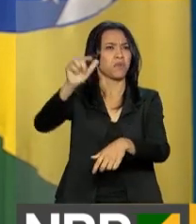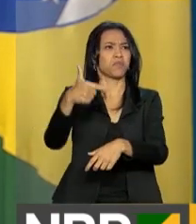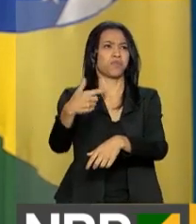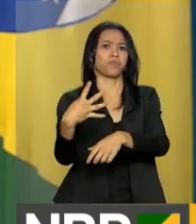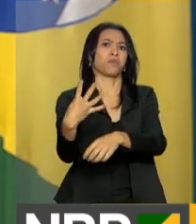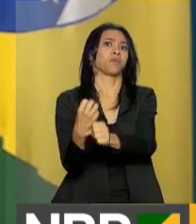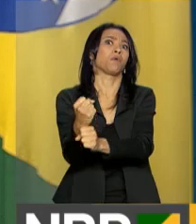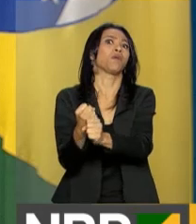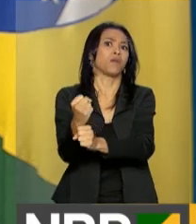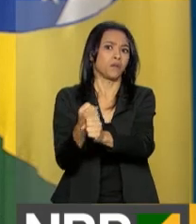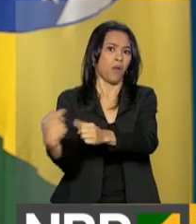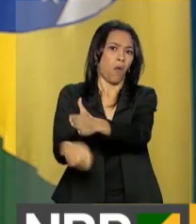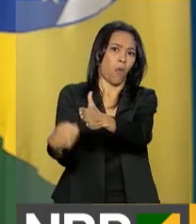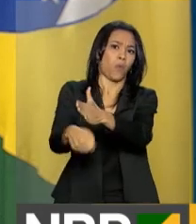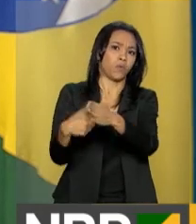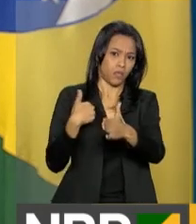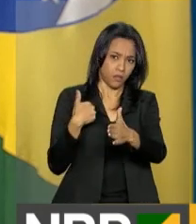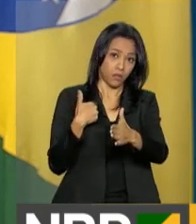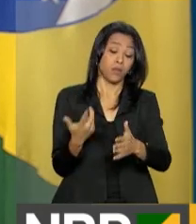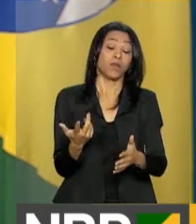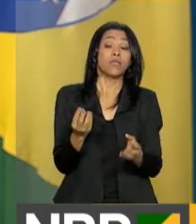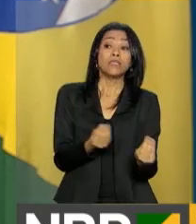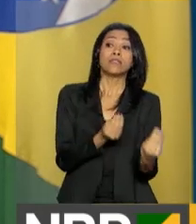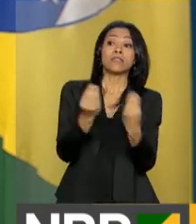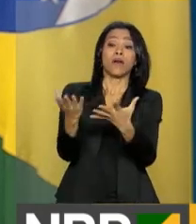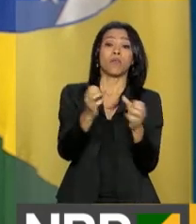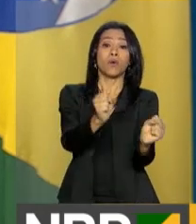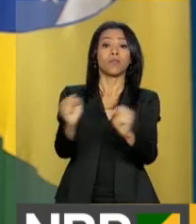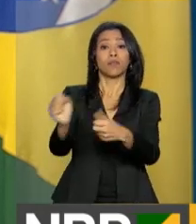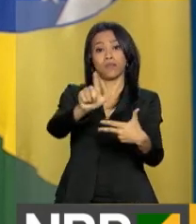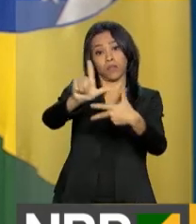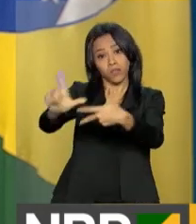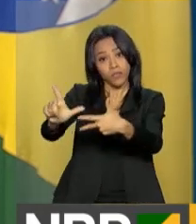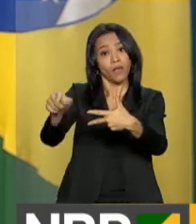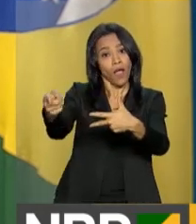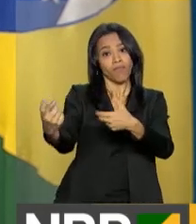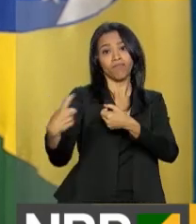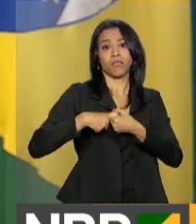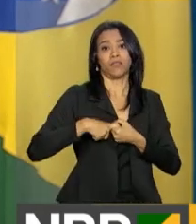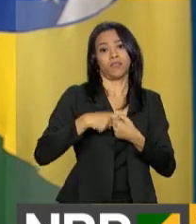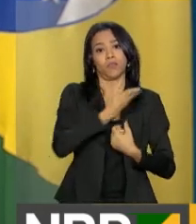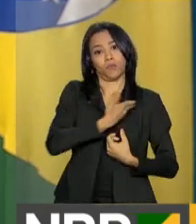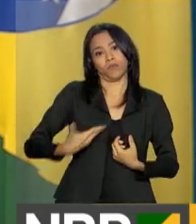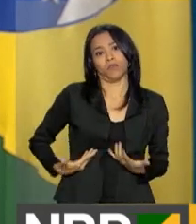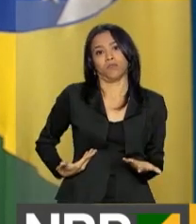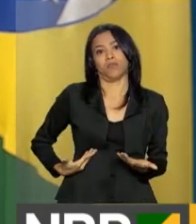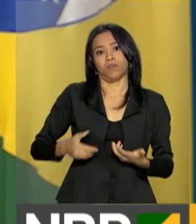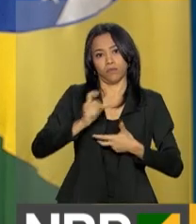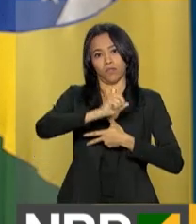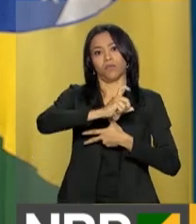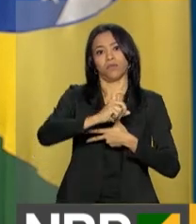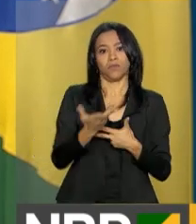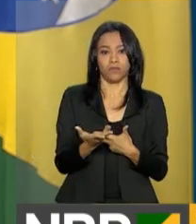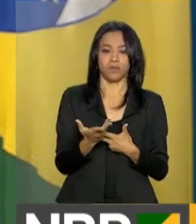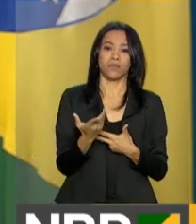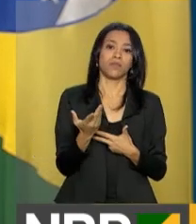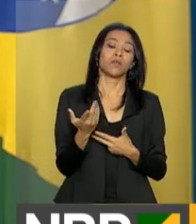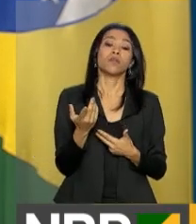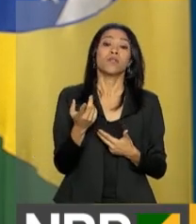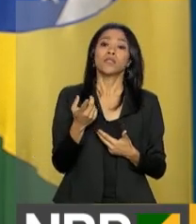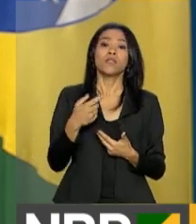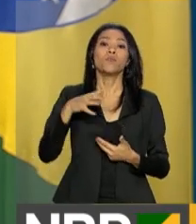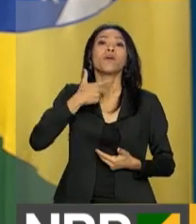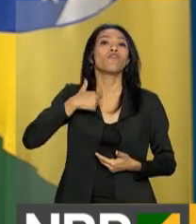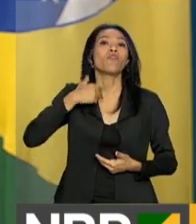anos mas ao darmos a o poder legislativo a condição de parceiro do governo para revelar aquilo que não é a nossa vontade